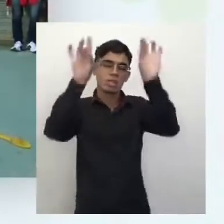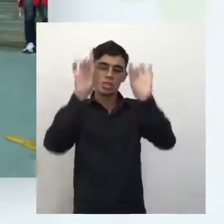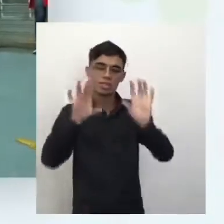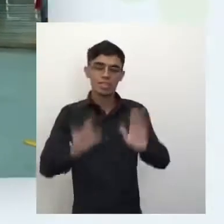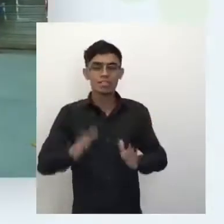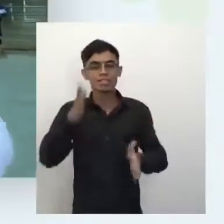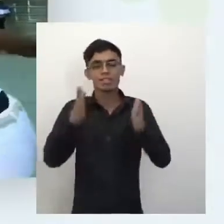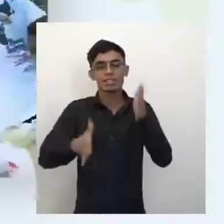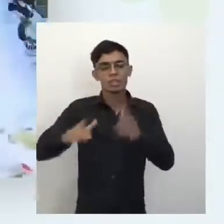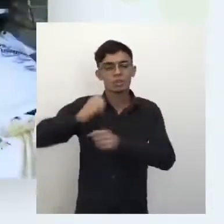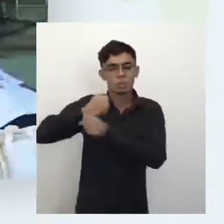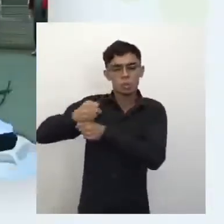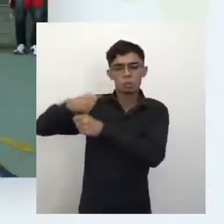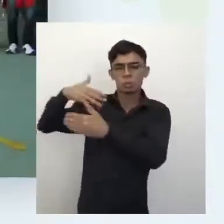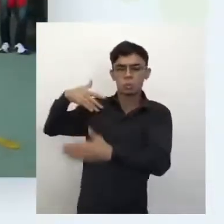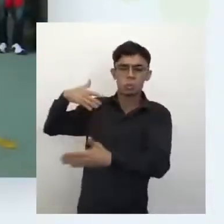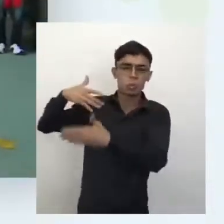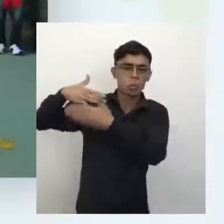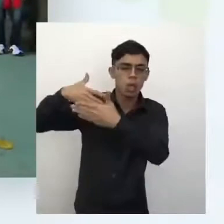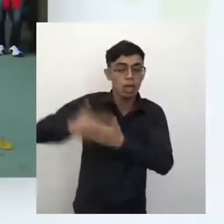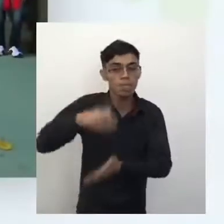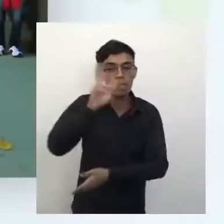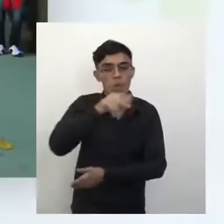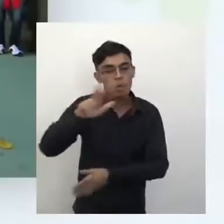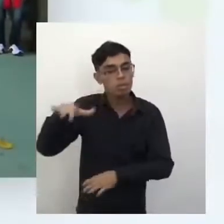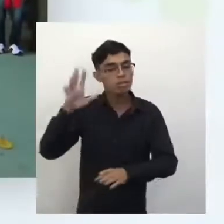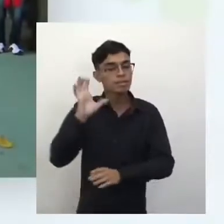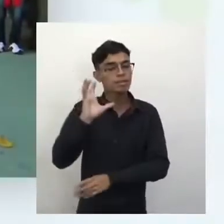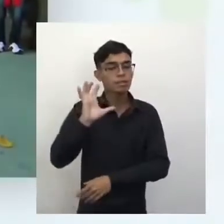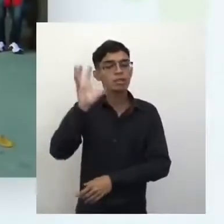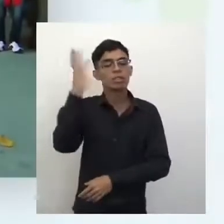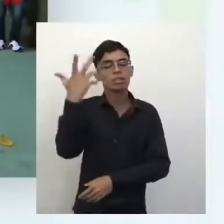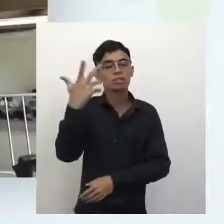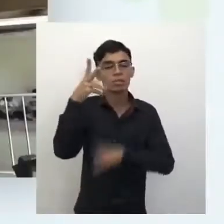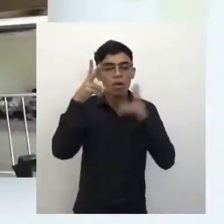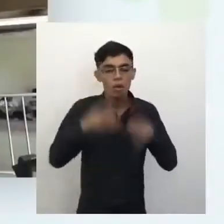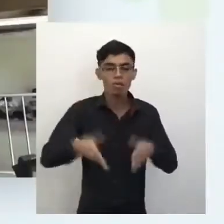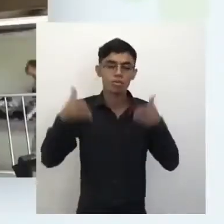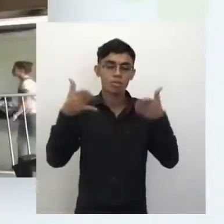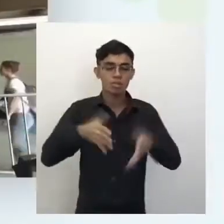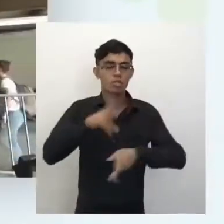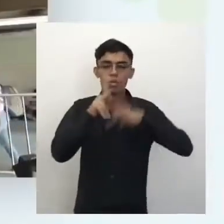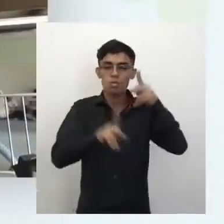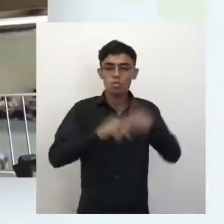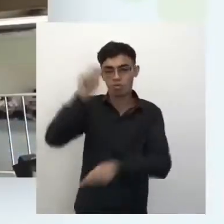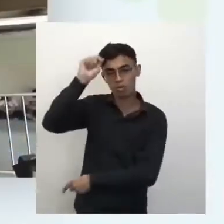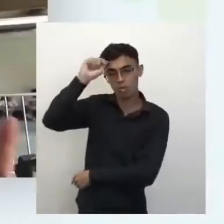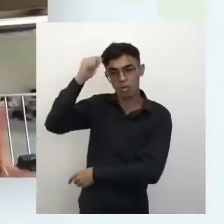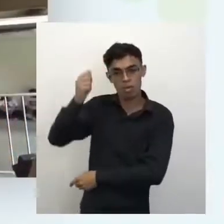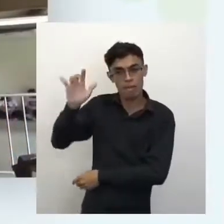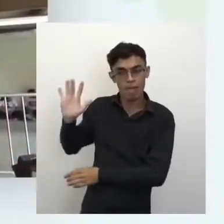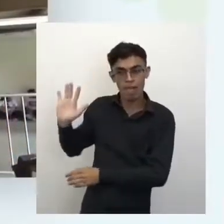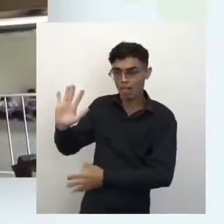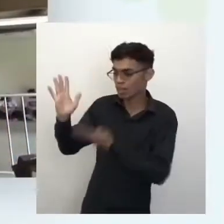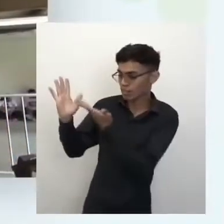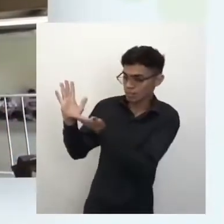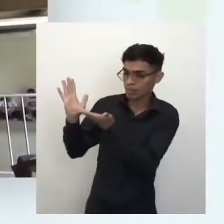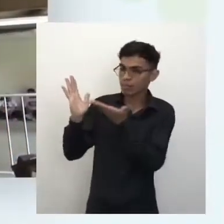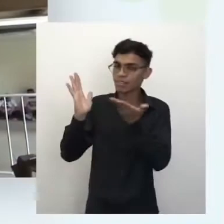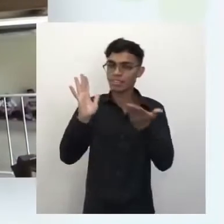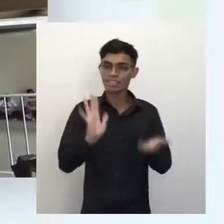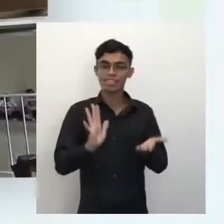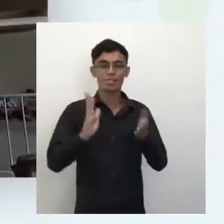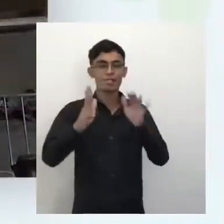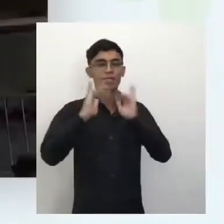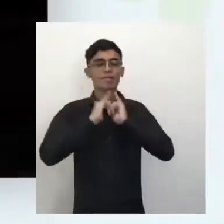Esses anos todos, nunca aconteceu uma coisa como essa. O africano chega aqui como convidado, com outro discurso e